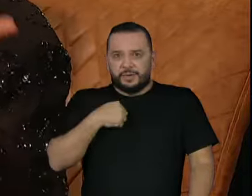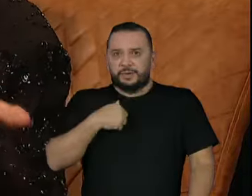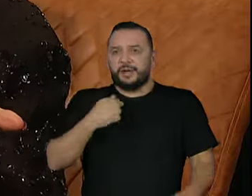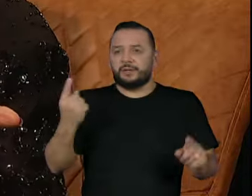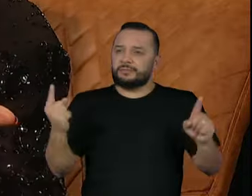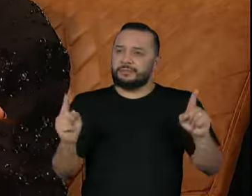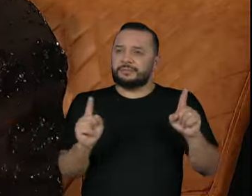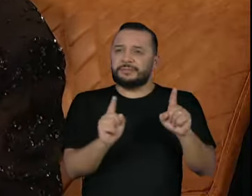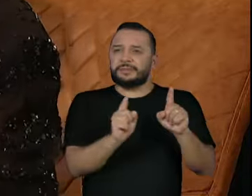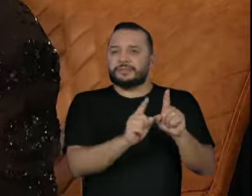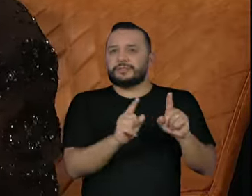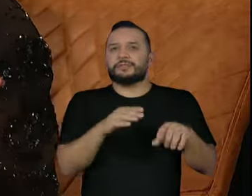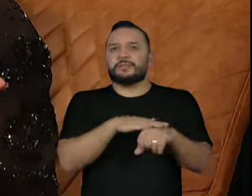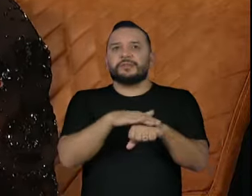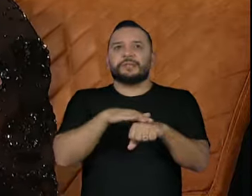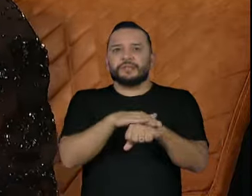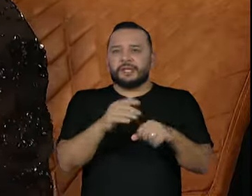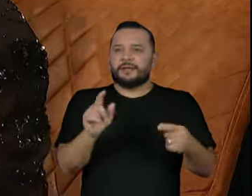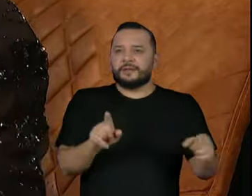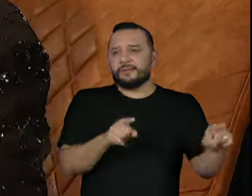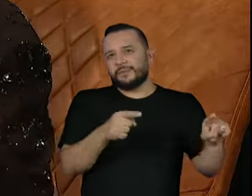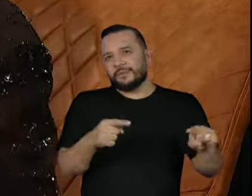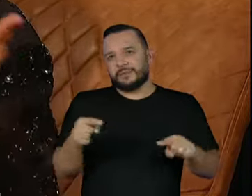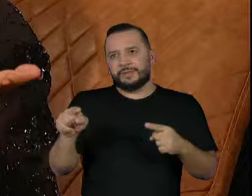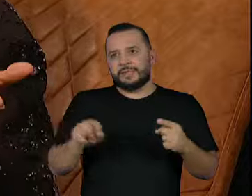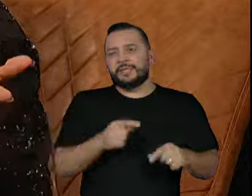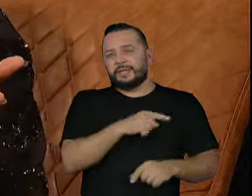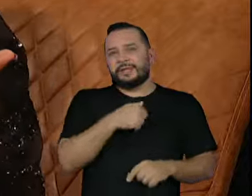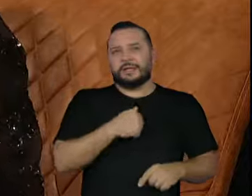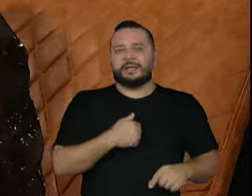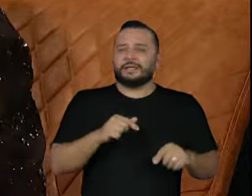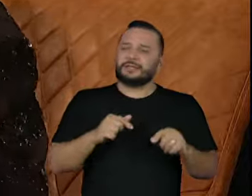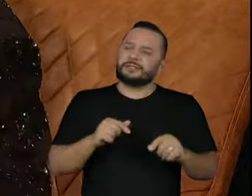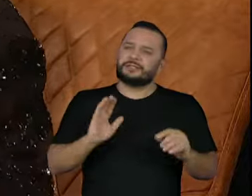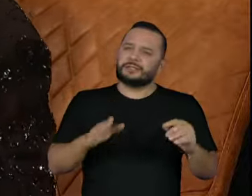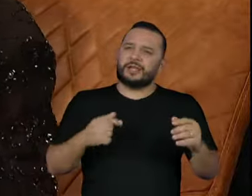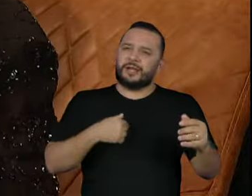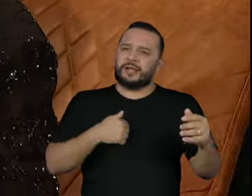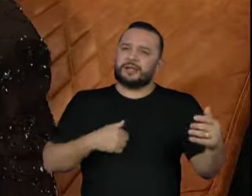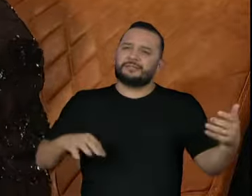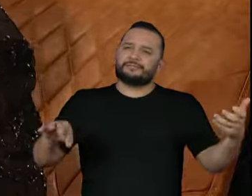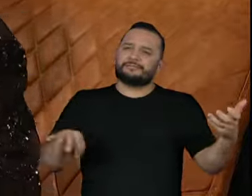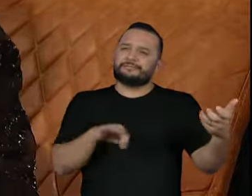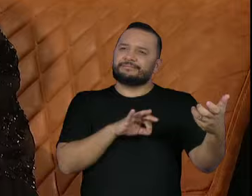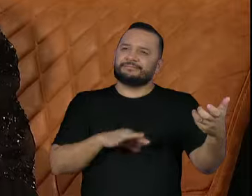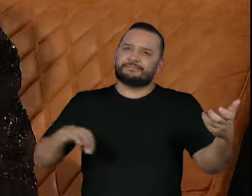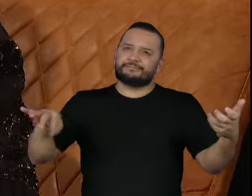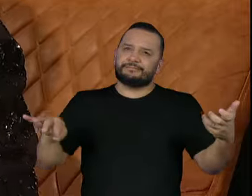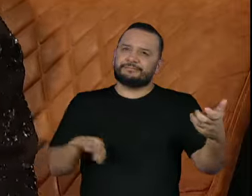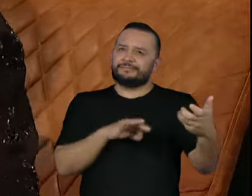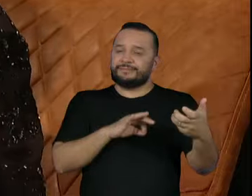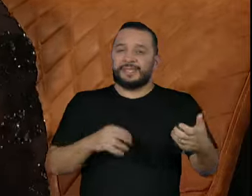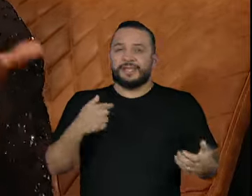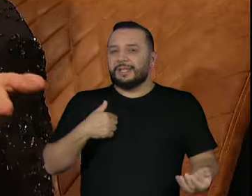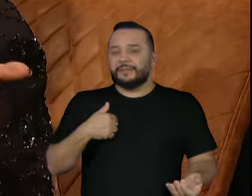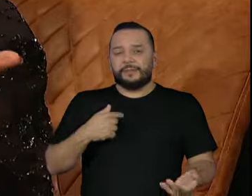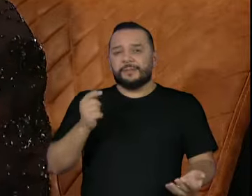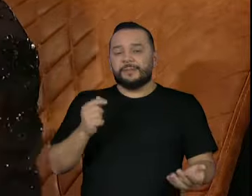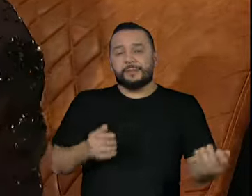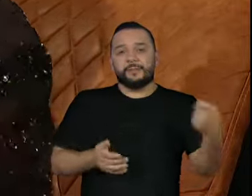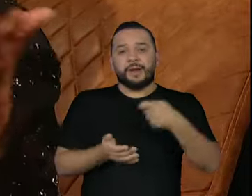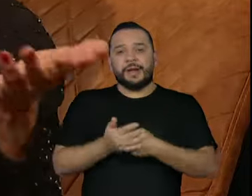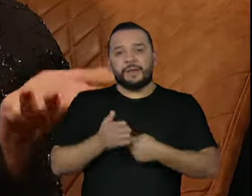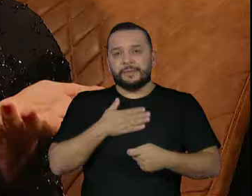conversava sobre música, ele era muito musical, ele tocava violino, alguma coisa assim, e aí pagava meu lanche, a gente ficava